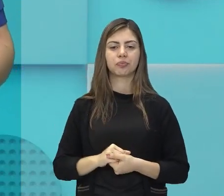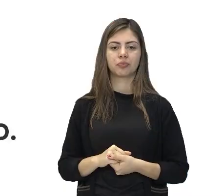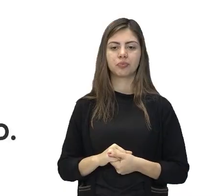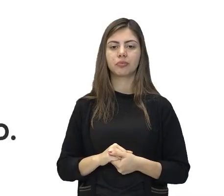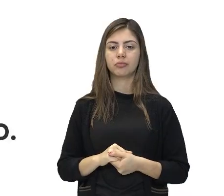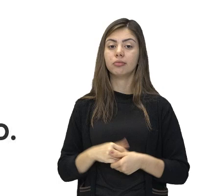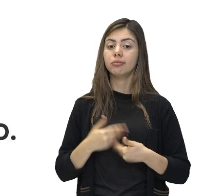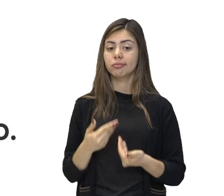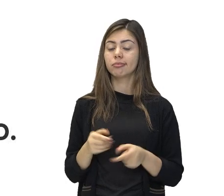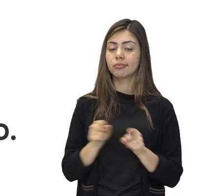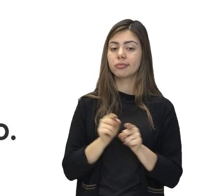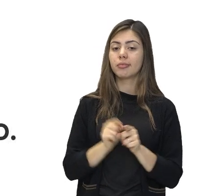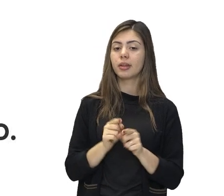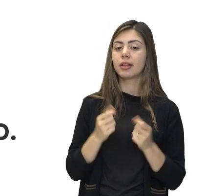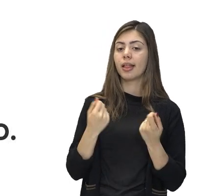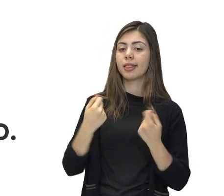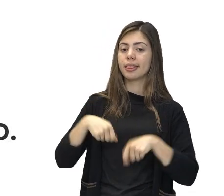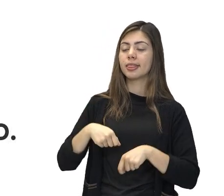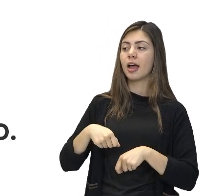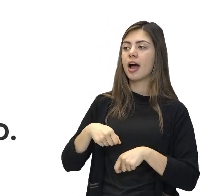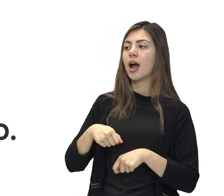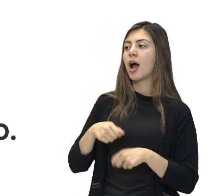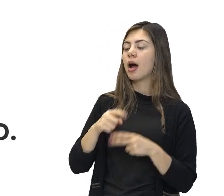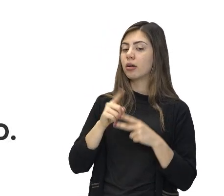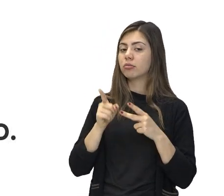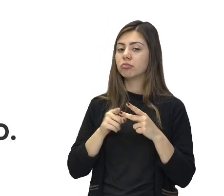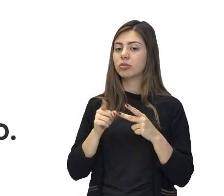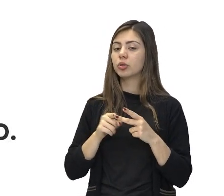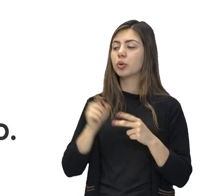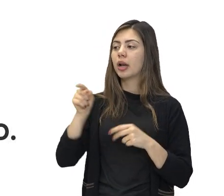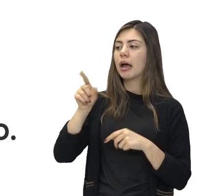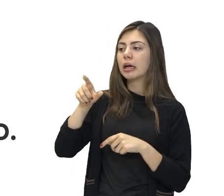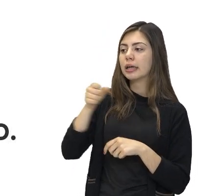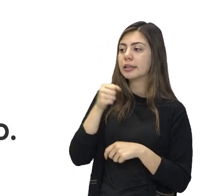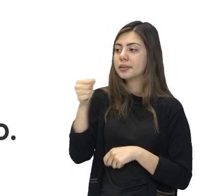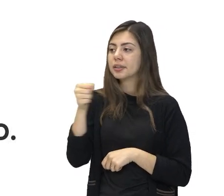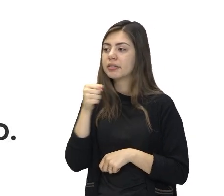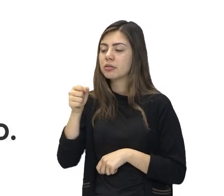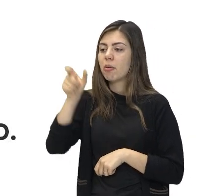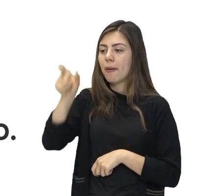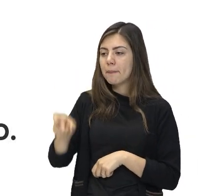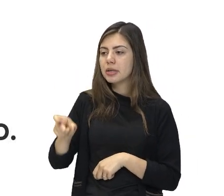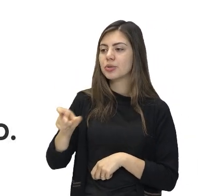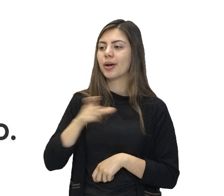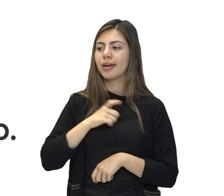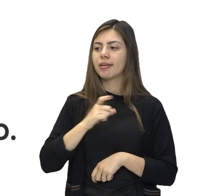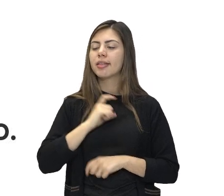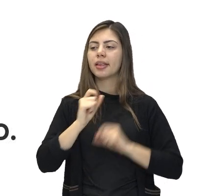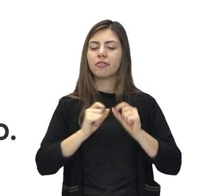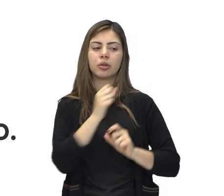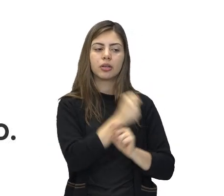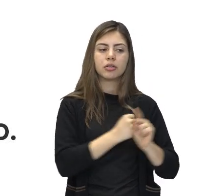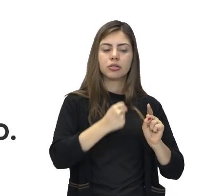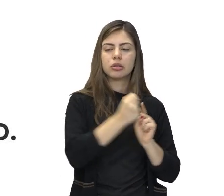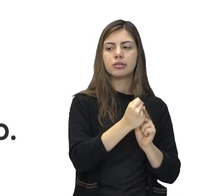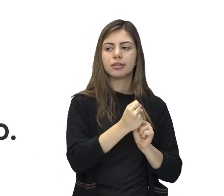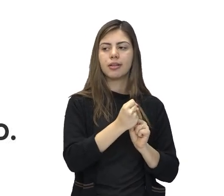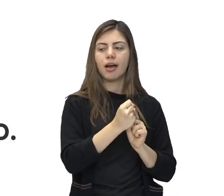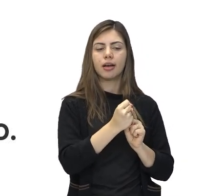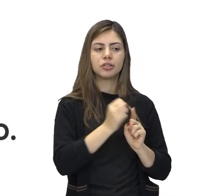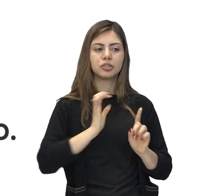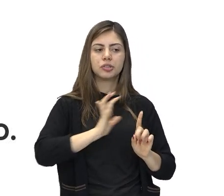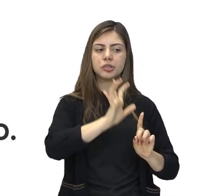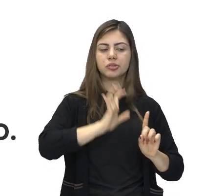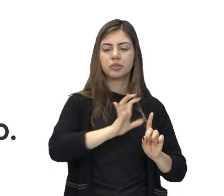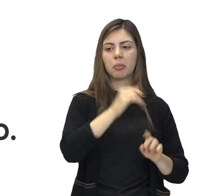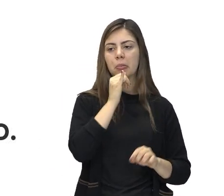novamente, que é responsável por uma atividade de impacto na vida da sociedade. Então, por exemplo,